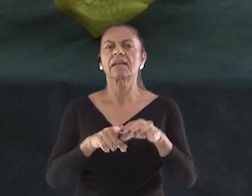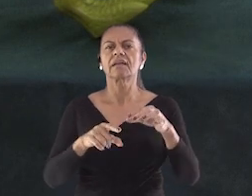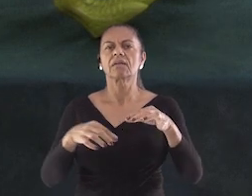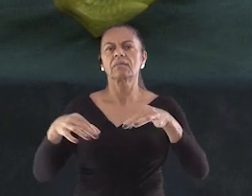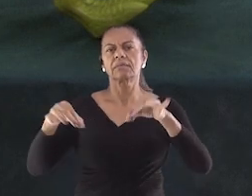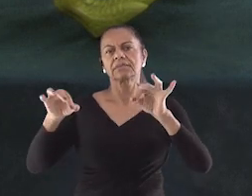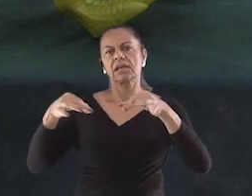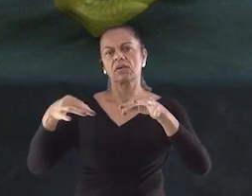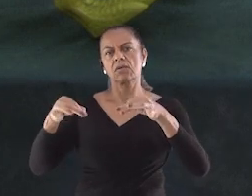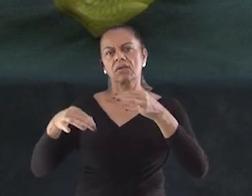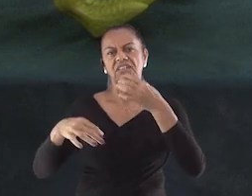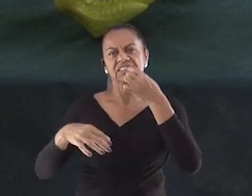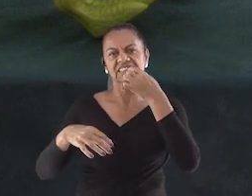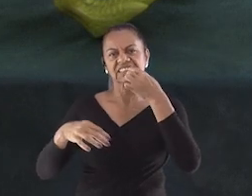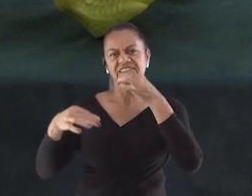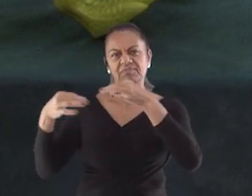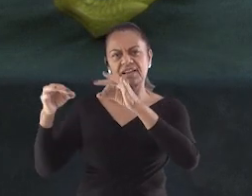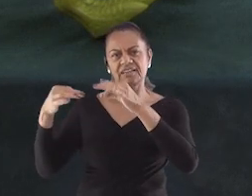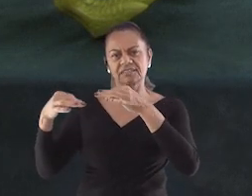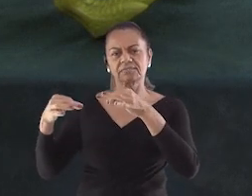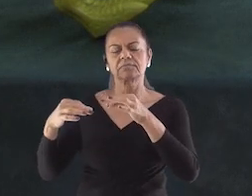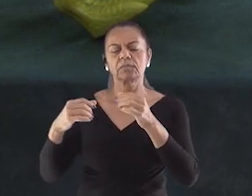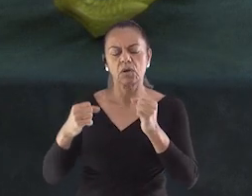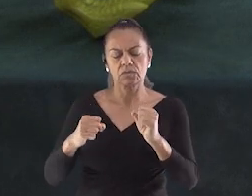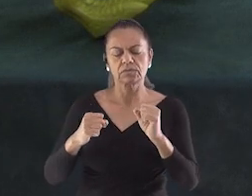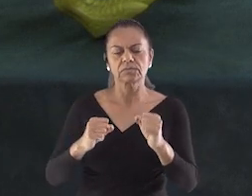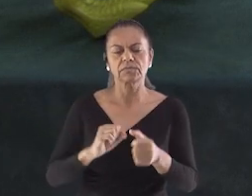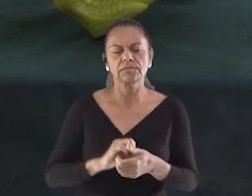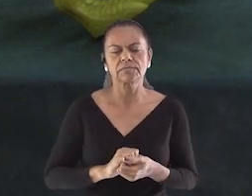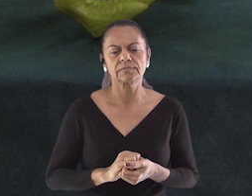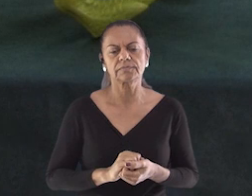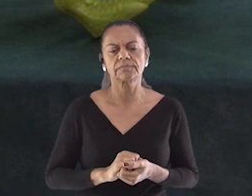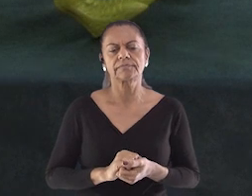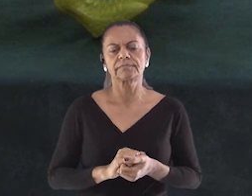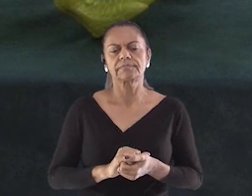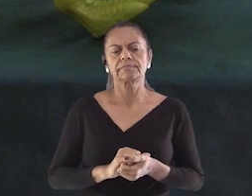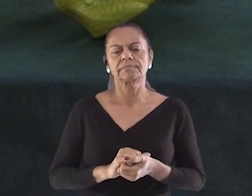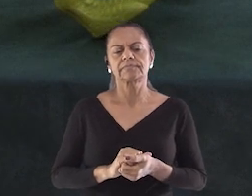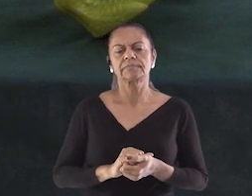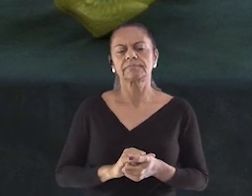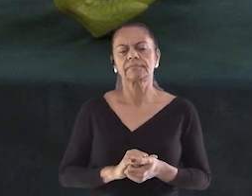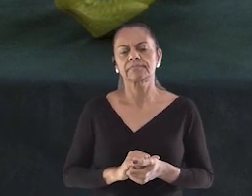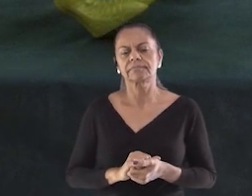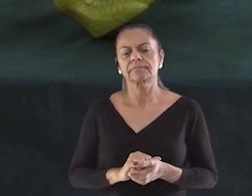sobre uma sacola de plástico, tá bom?